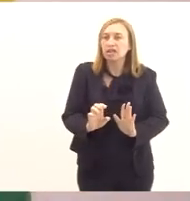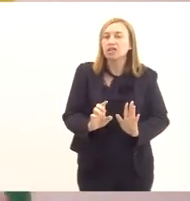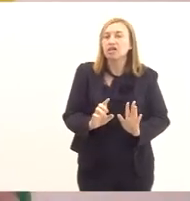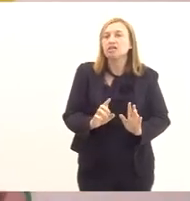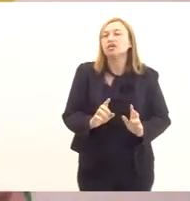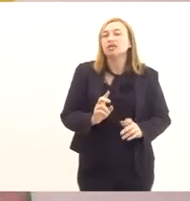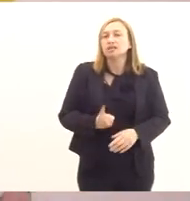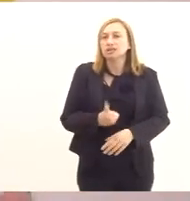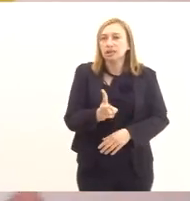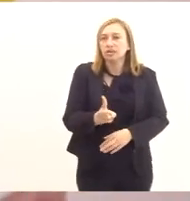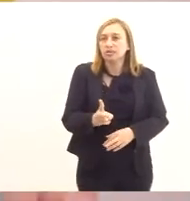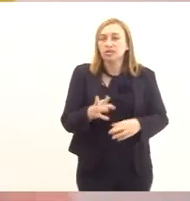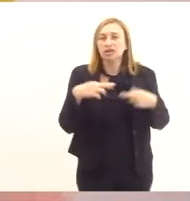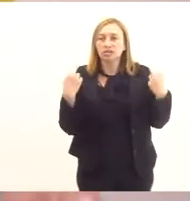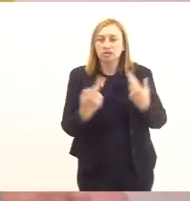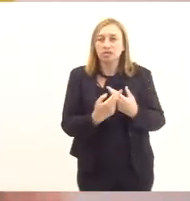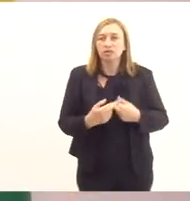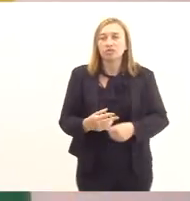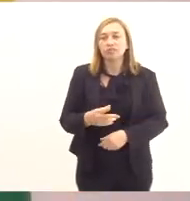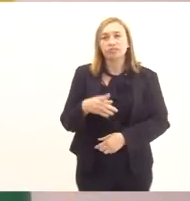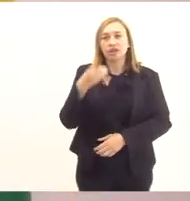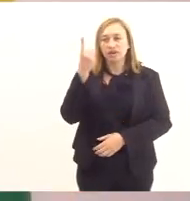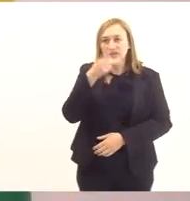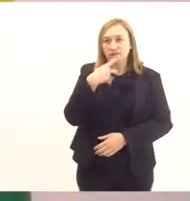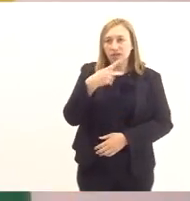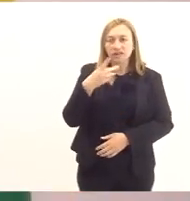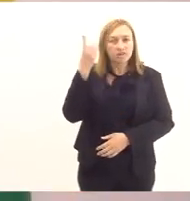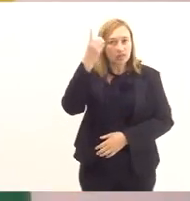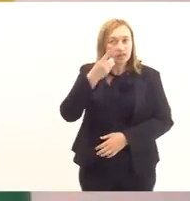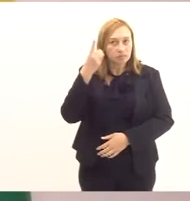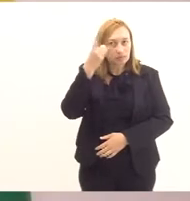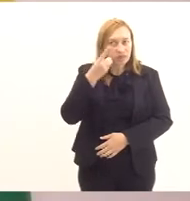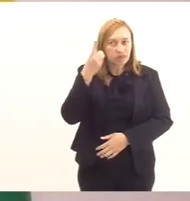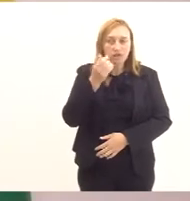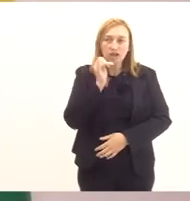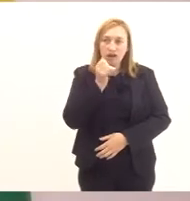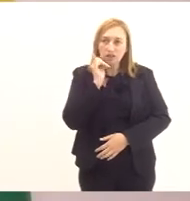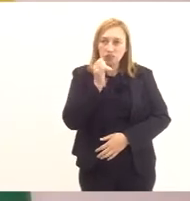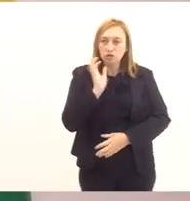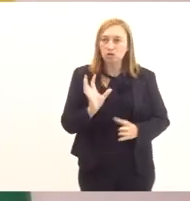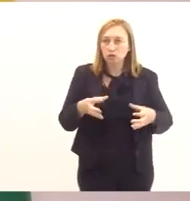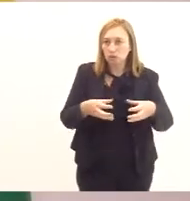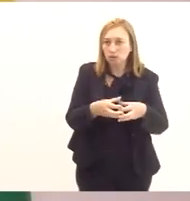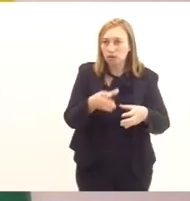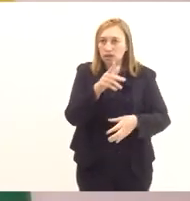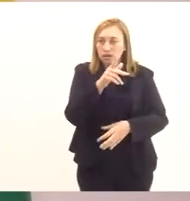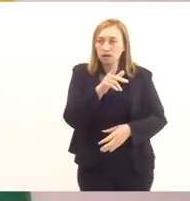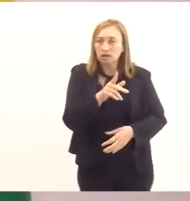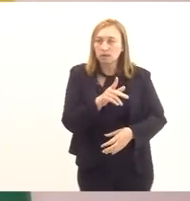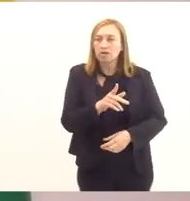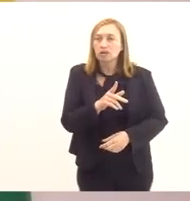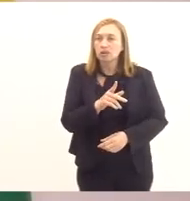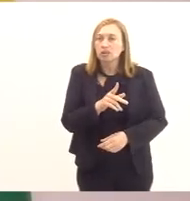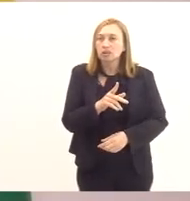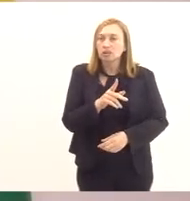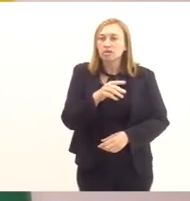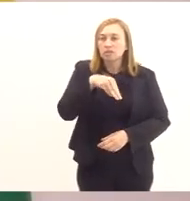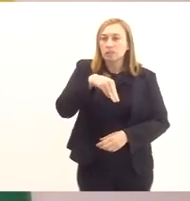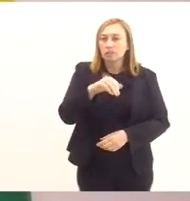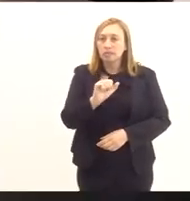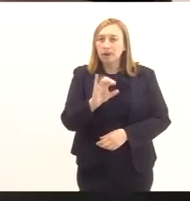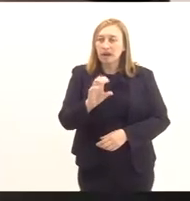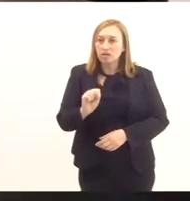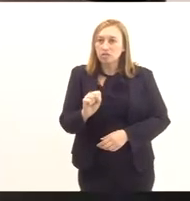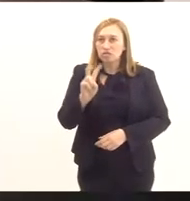membro do desse presente passar a palavra para o deputado relator da comissão o politano Deputado